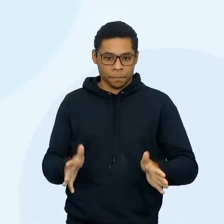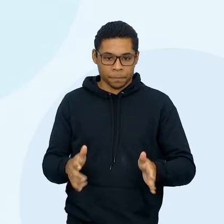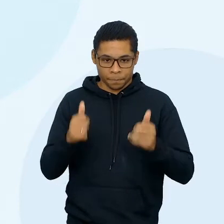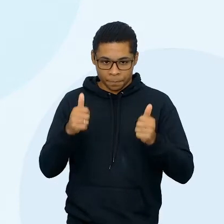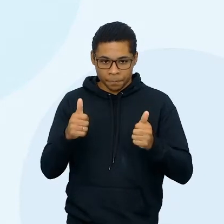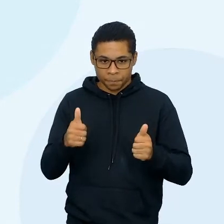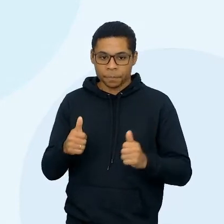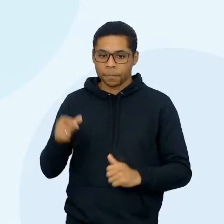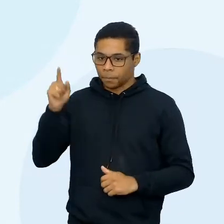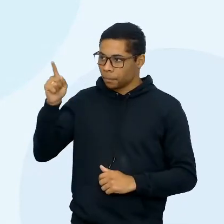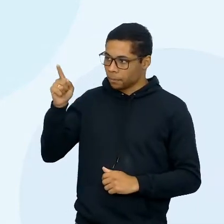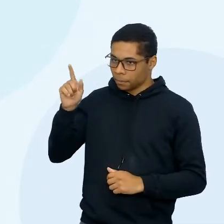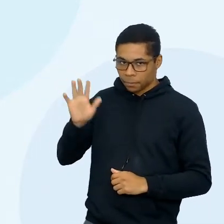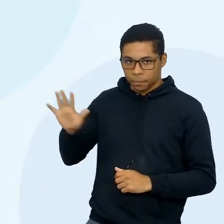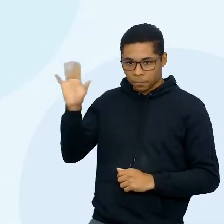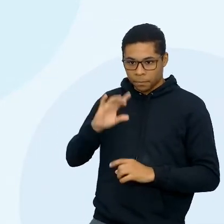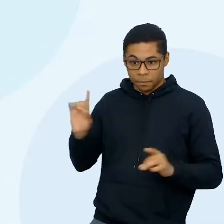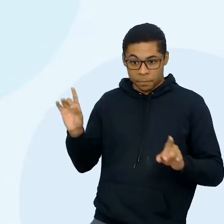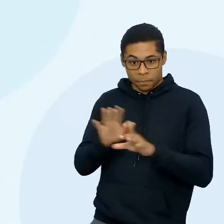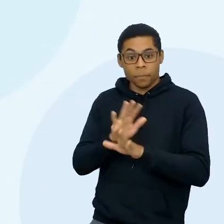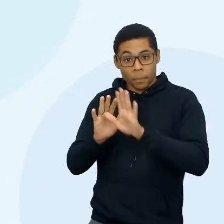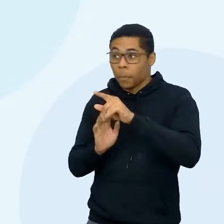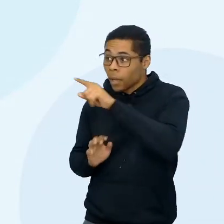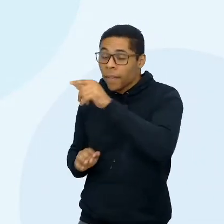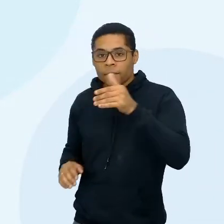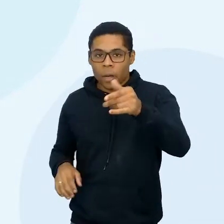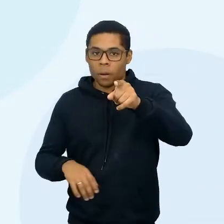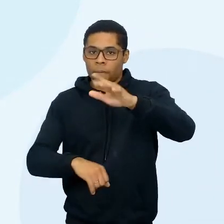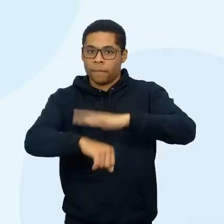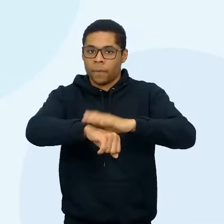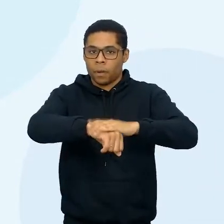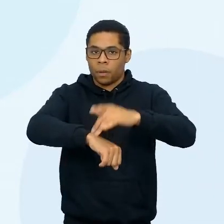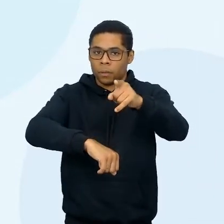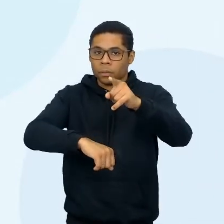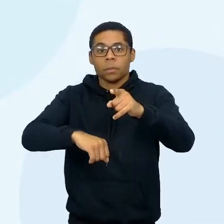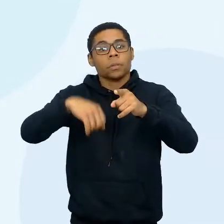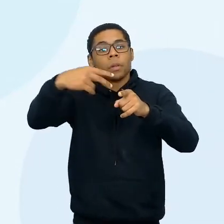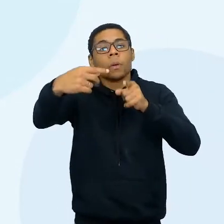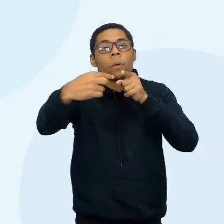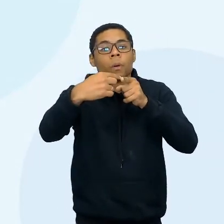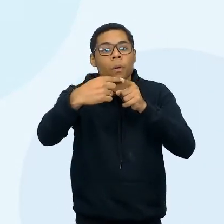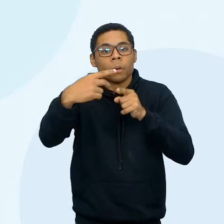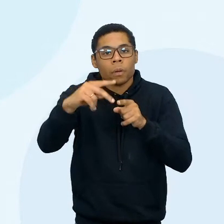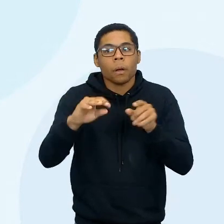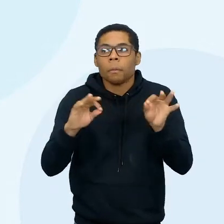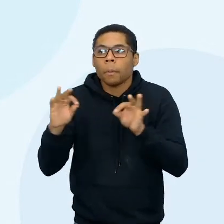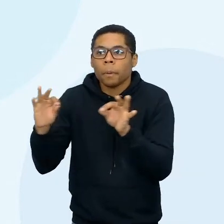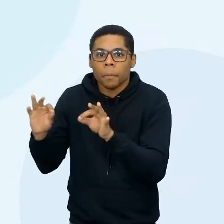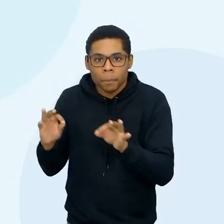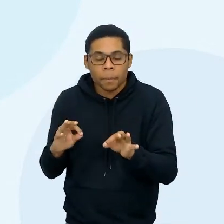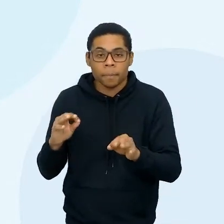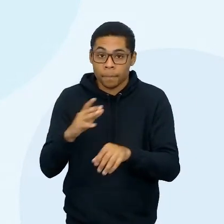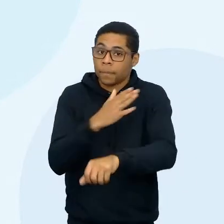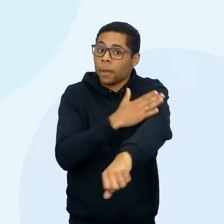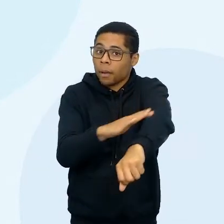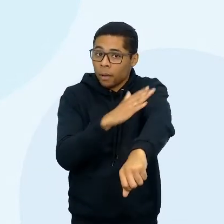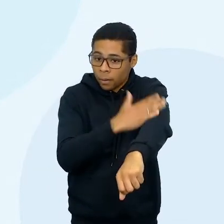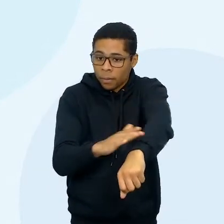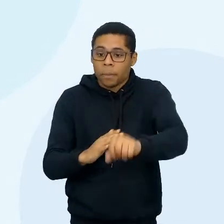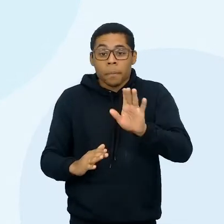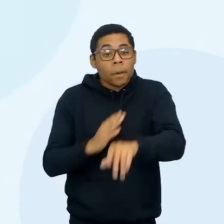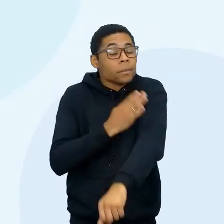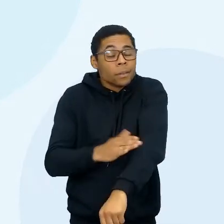para você já fazer aí a especificação dessa planta como treino, mas o